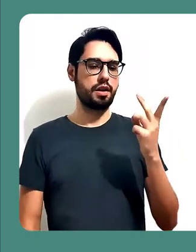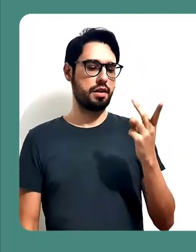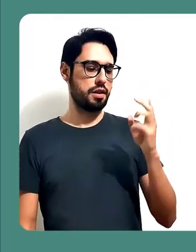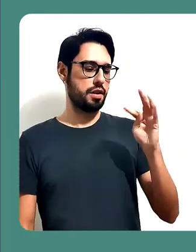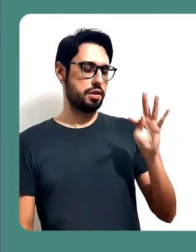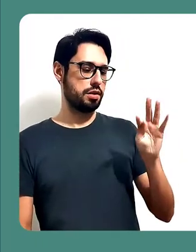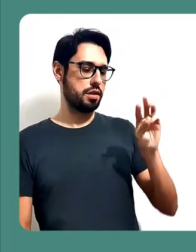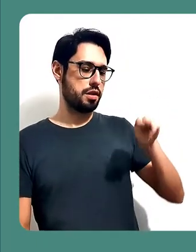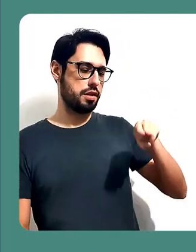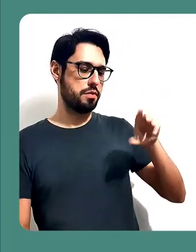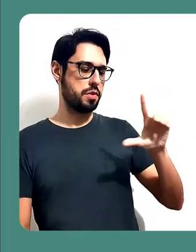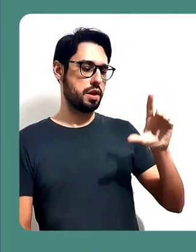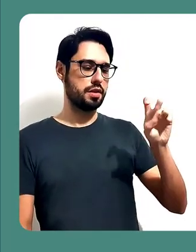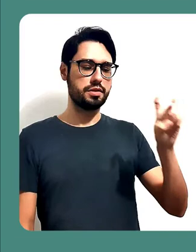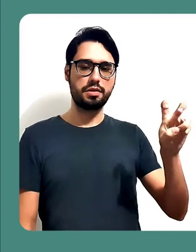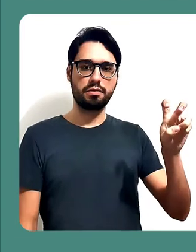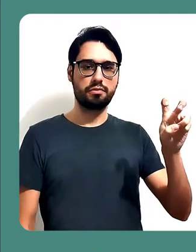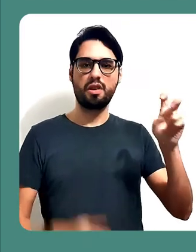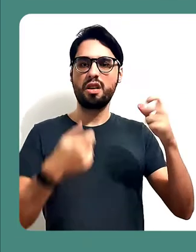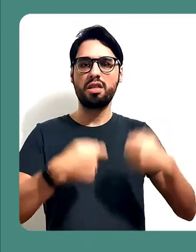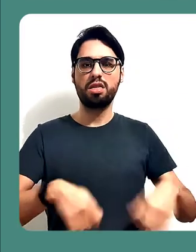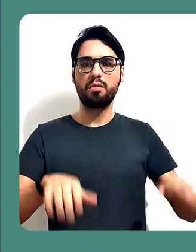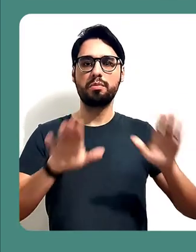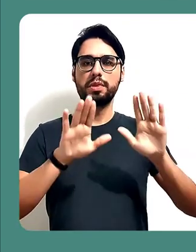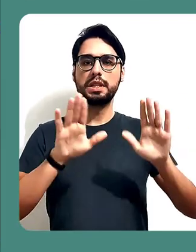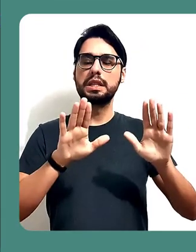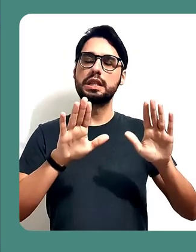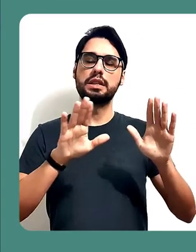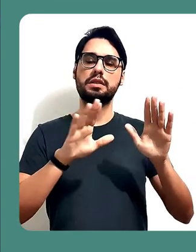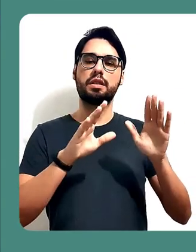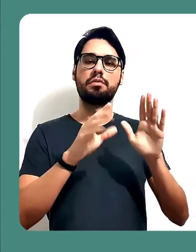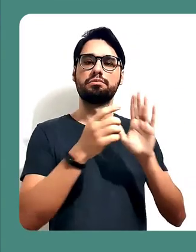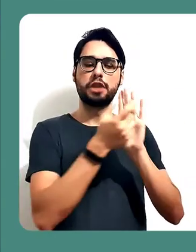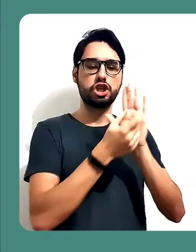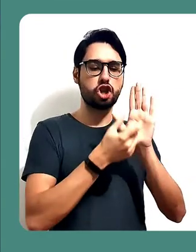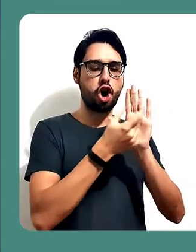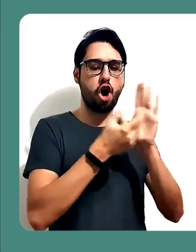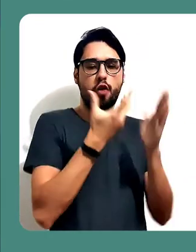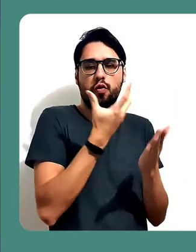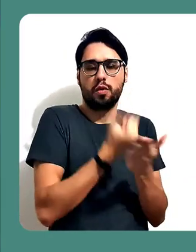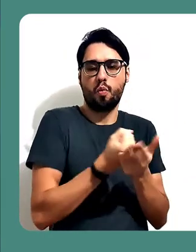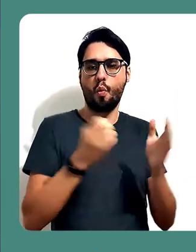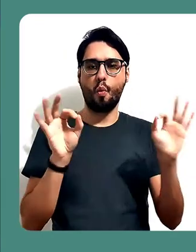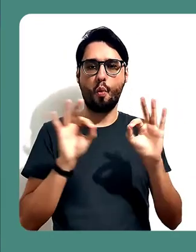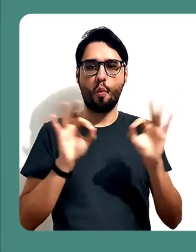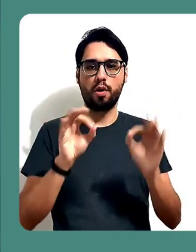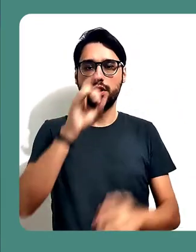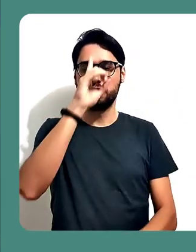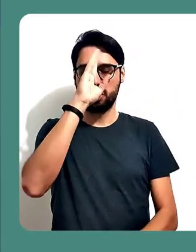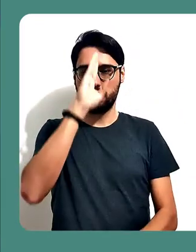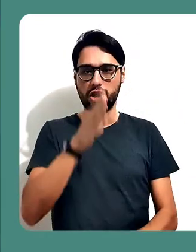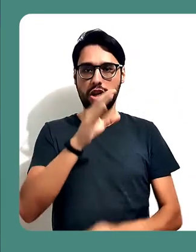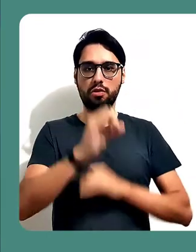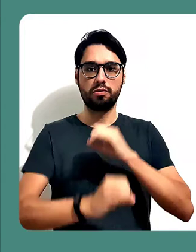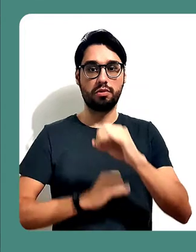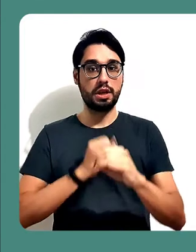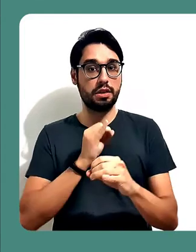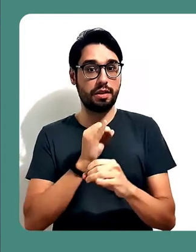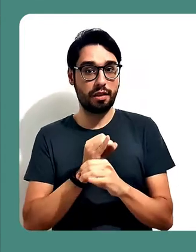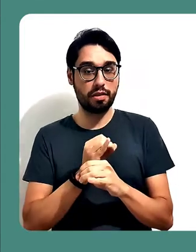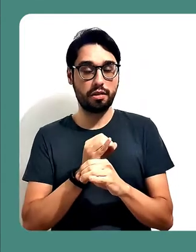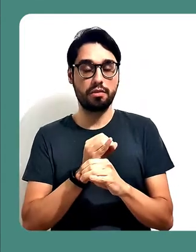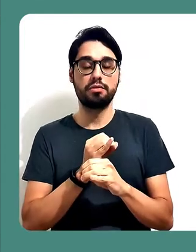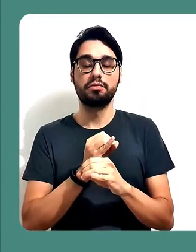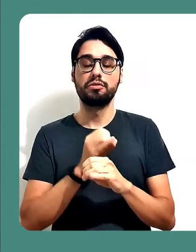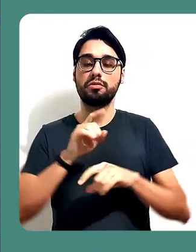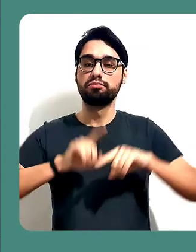ele utiliza html5 isso significa que você não precisará instalar nenhum plugin ou nenhum